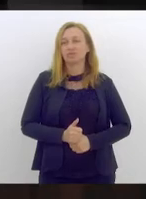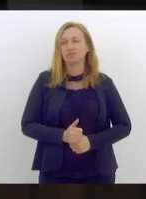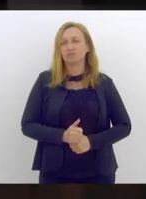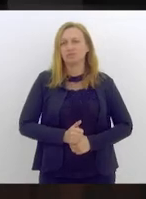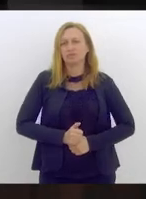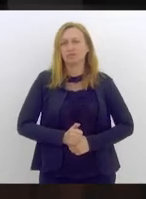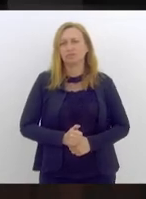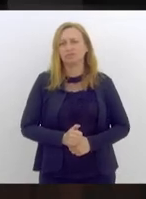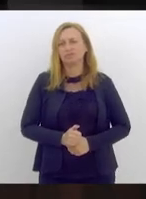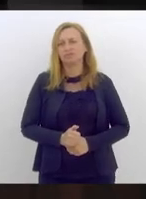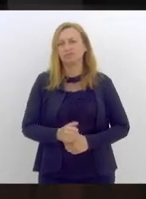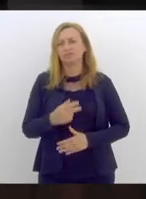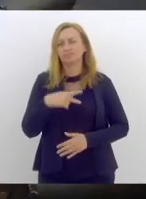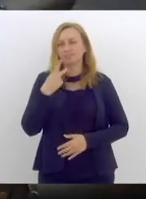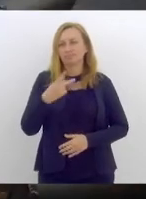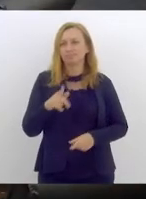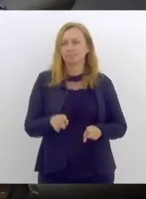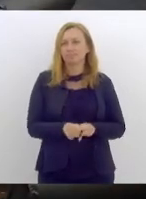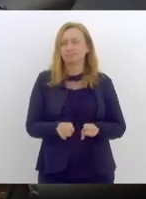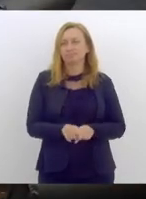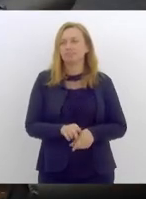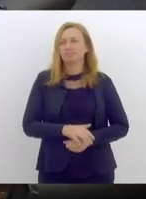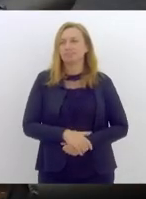palavra o expediente inicial